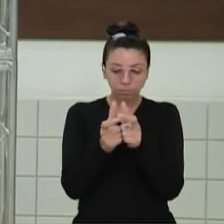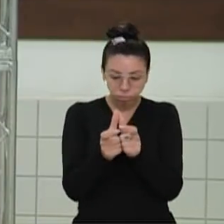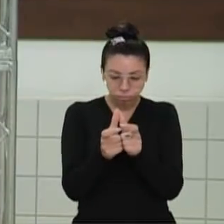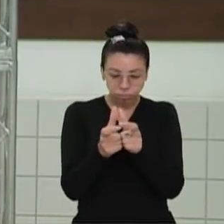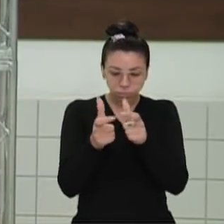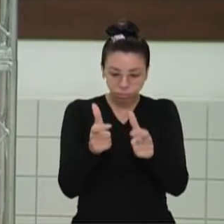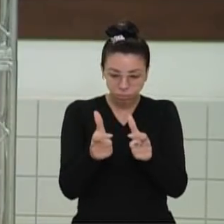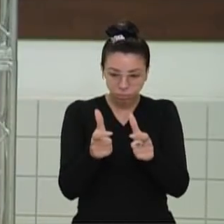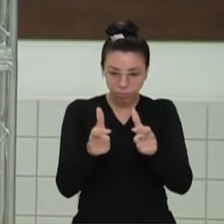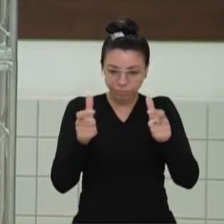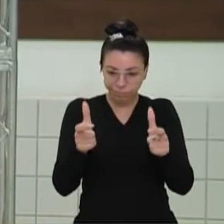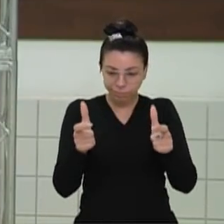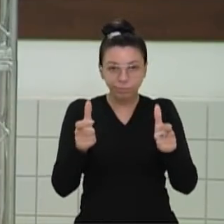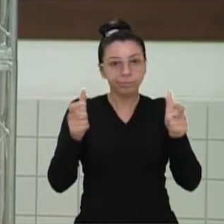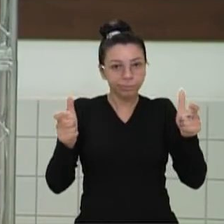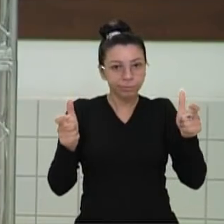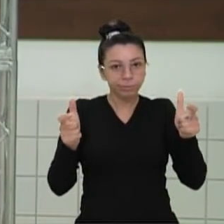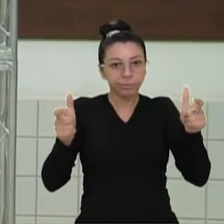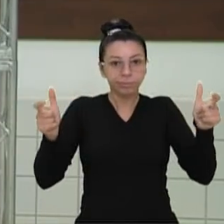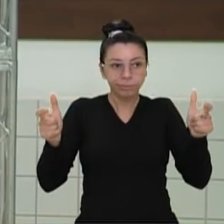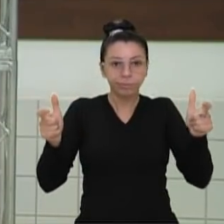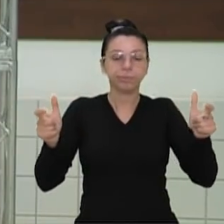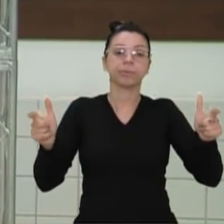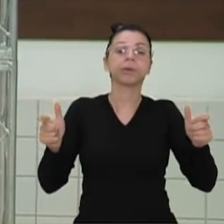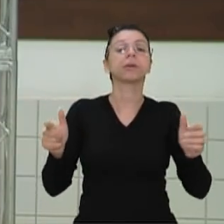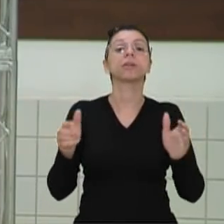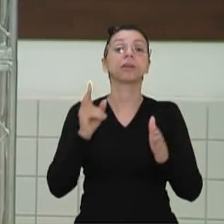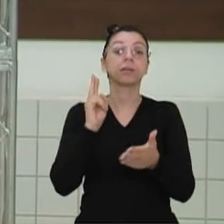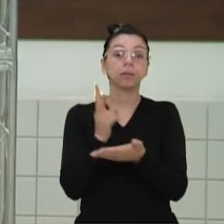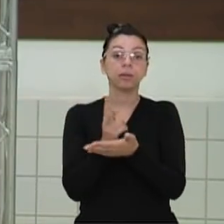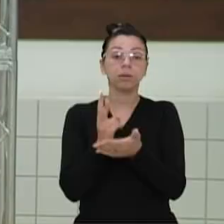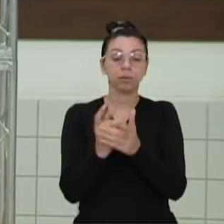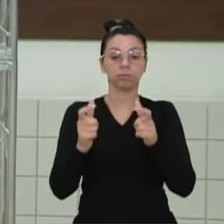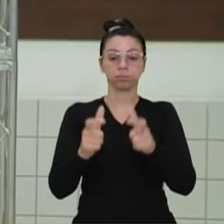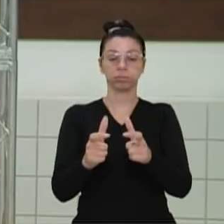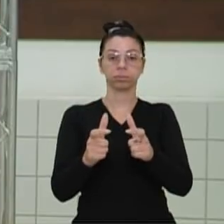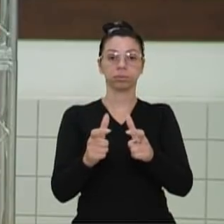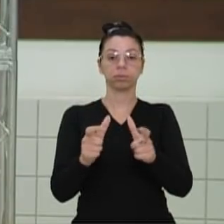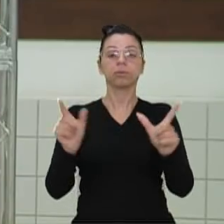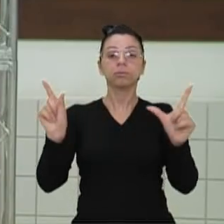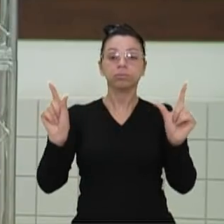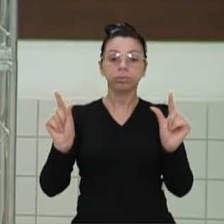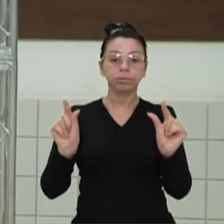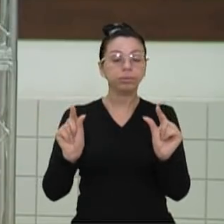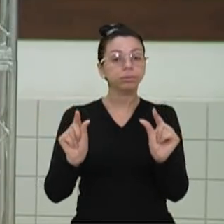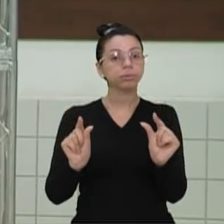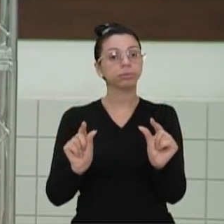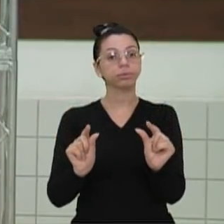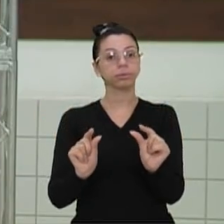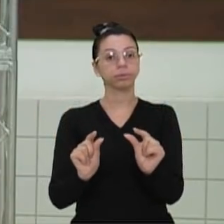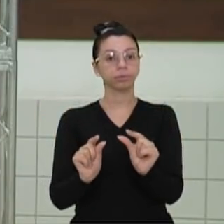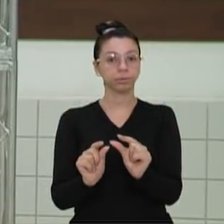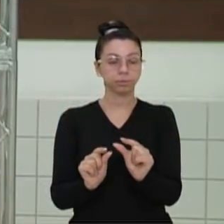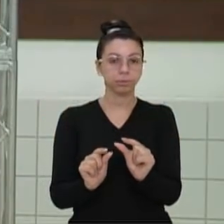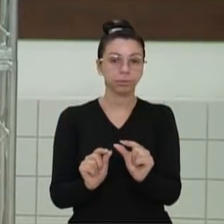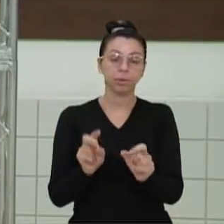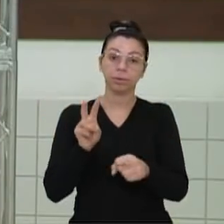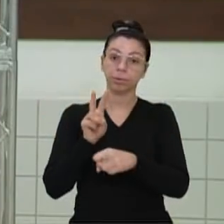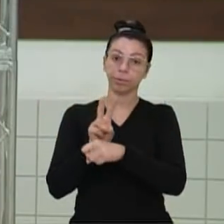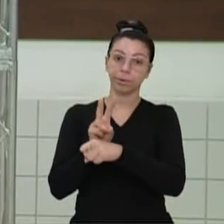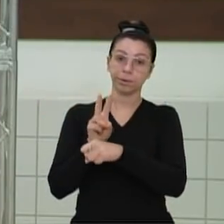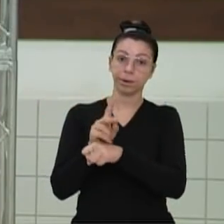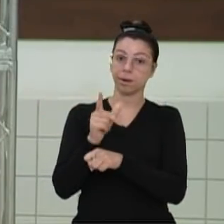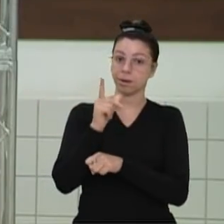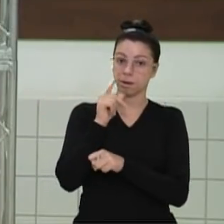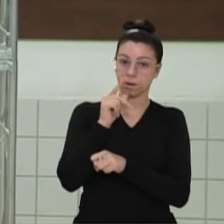aumentando, a gente devia, na verdade, manter, né, gente? Manter o consumo, consumir o menos possível de água, né? Racionar a sua